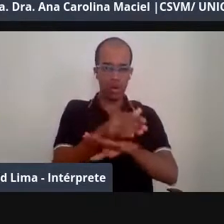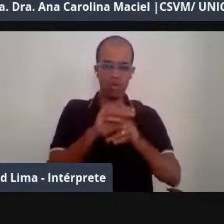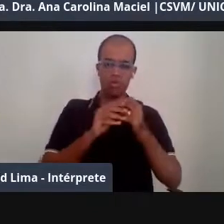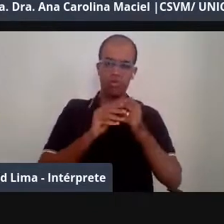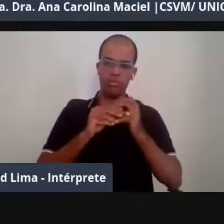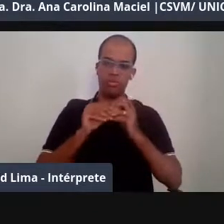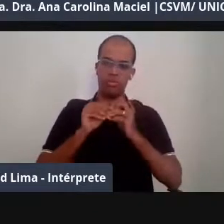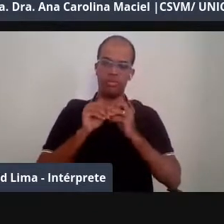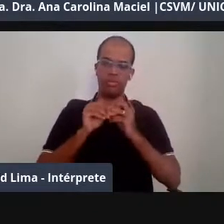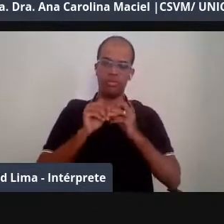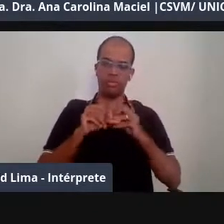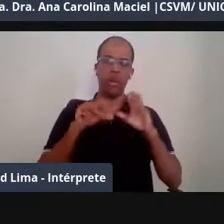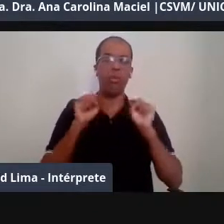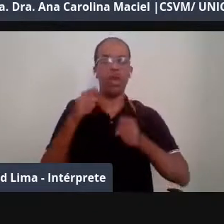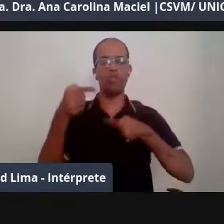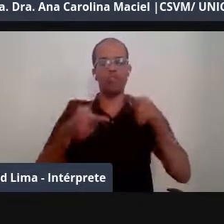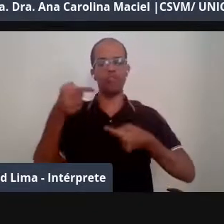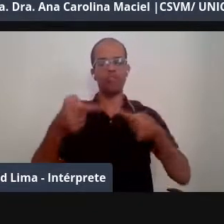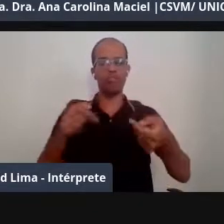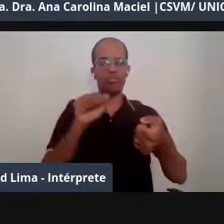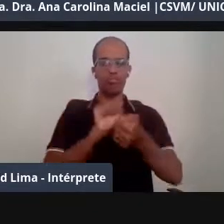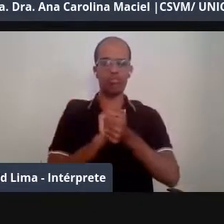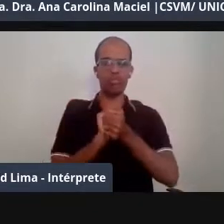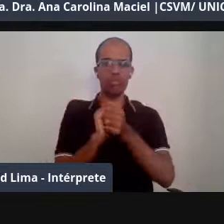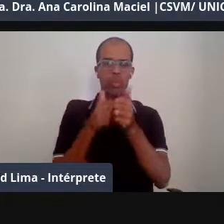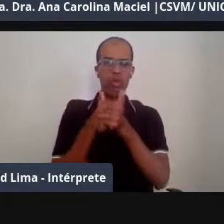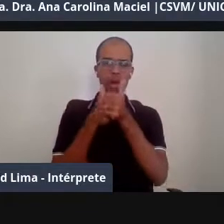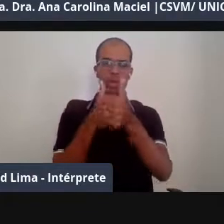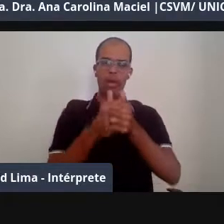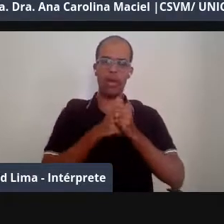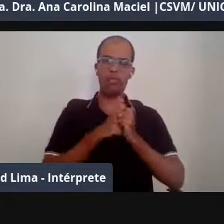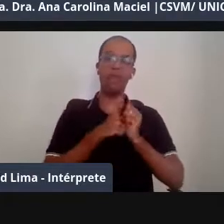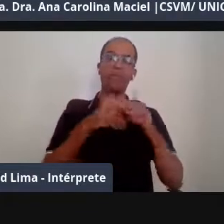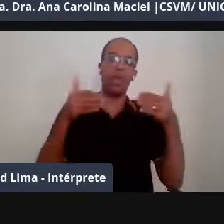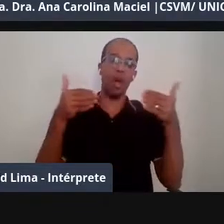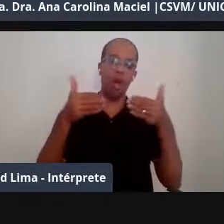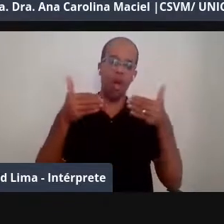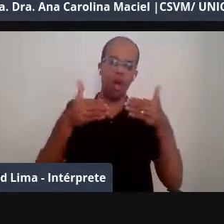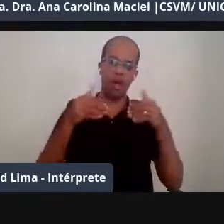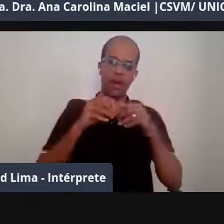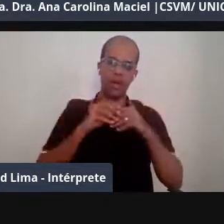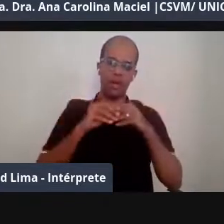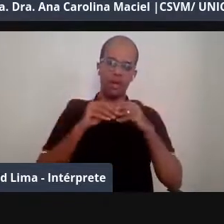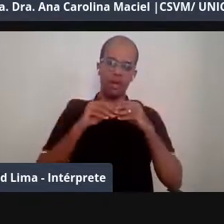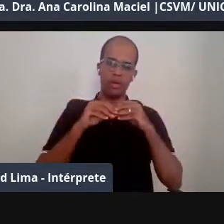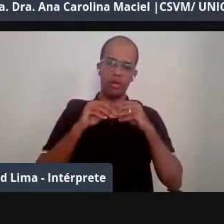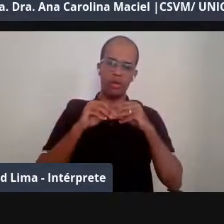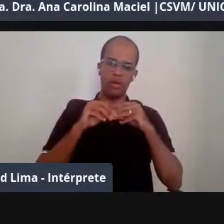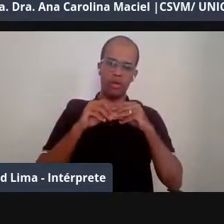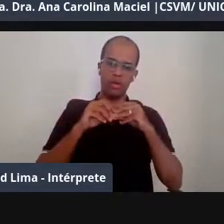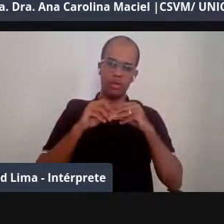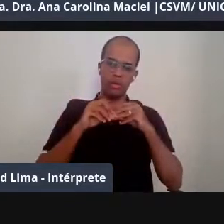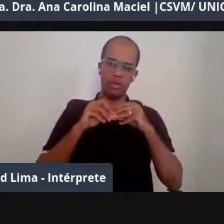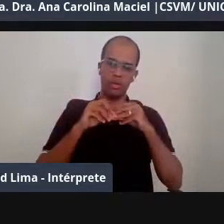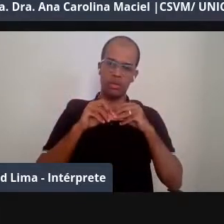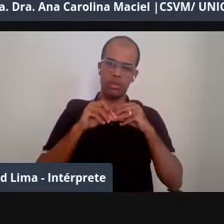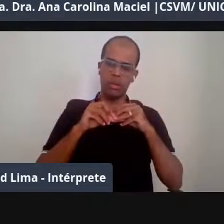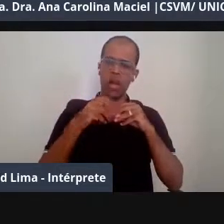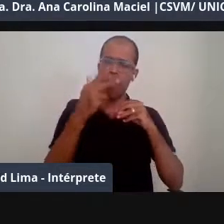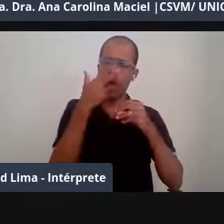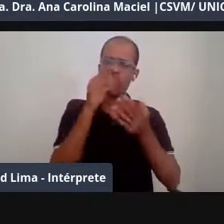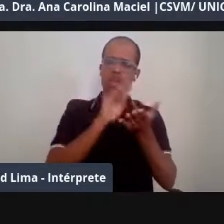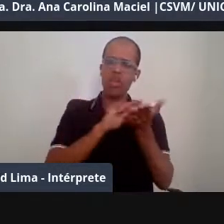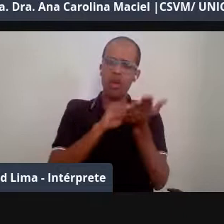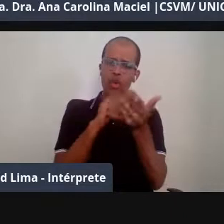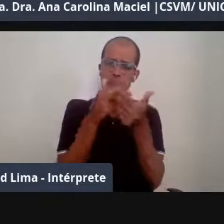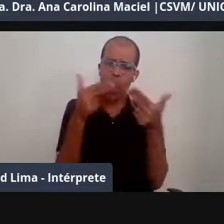discutir juntos. Eu acompanhei a caminhada dele. Agora vamos para... Ficou um dado que o meu pessoal pediu